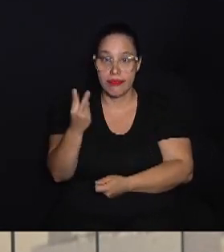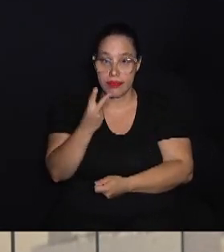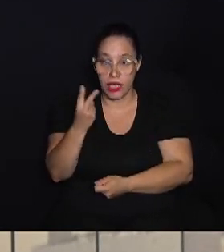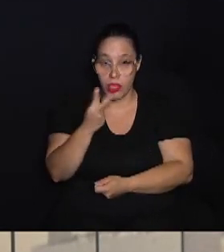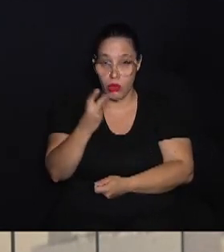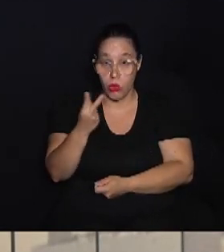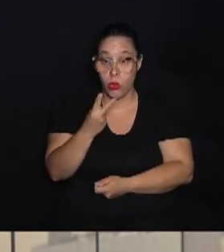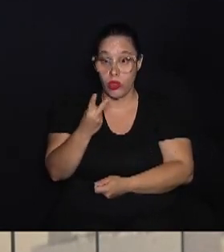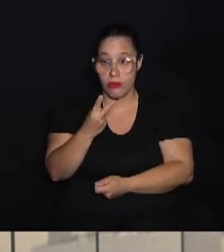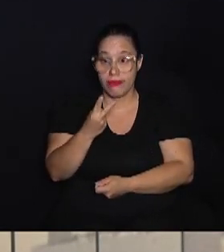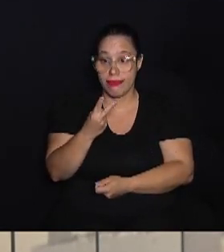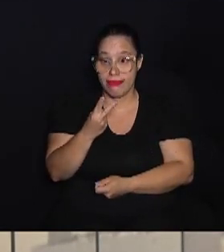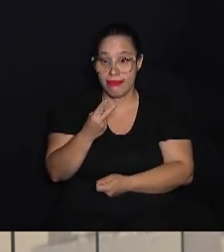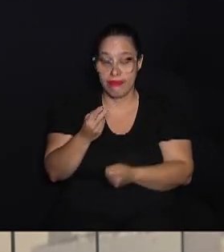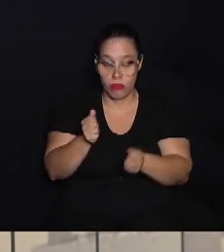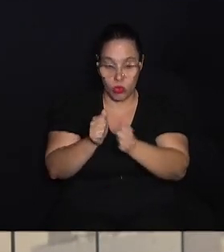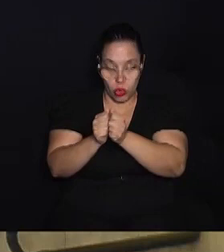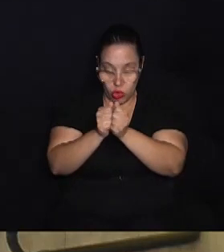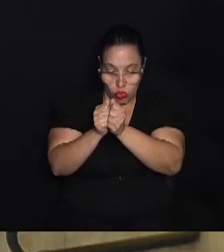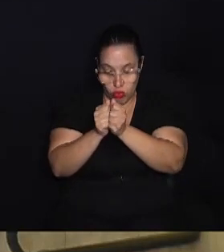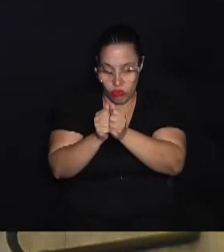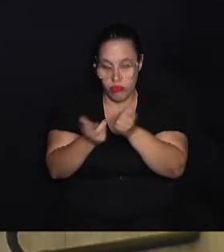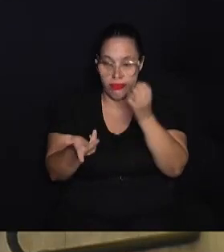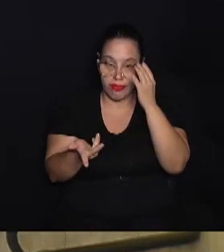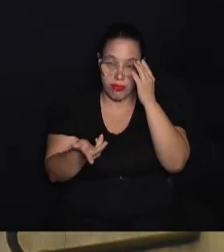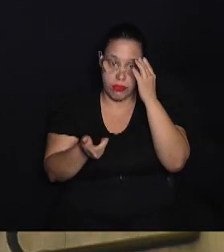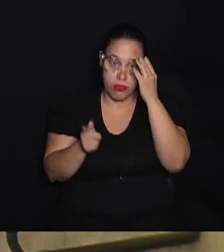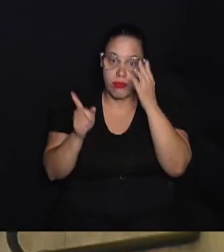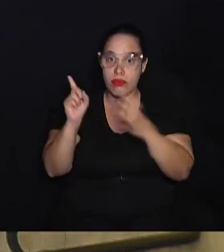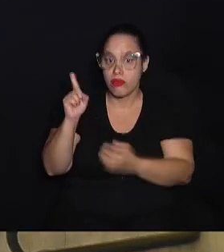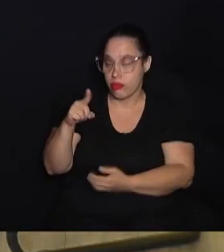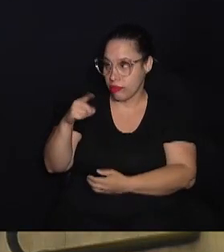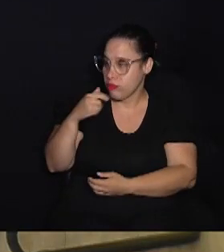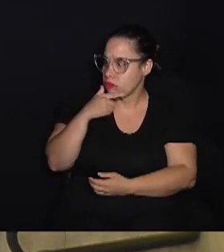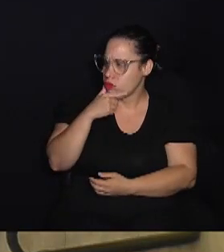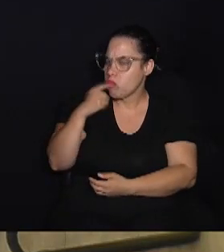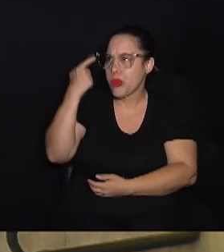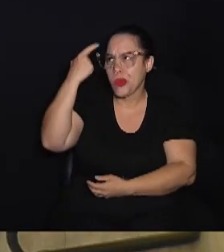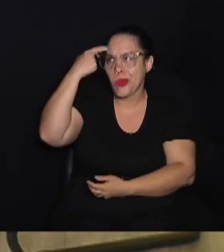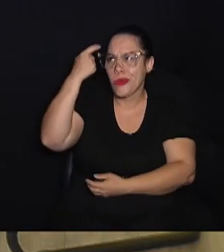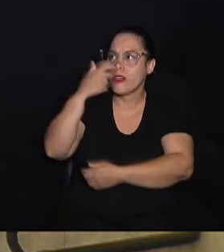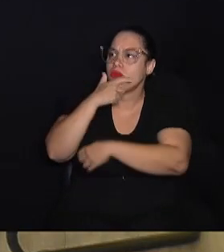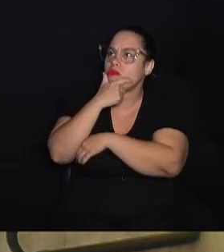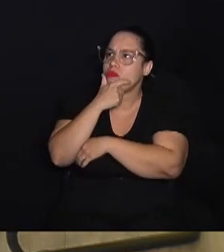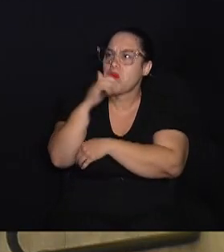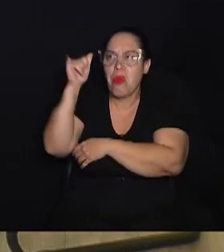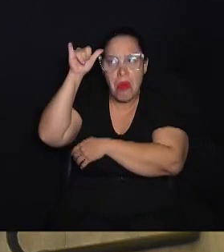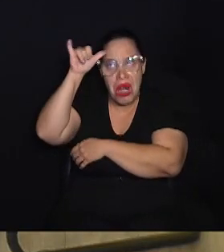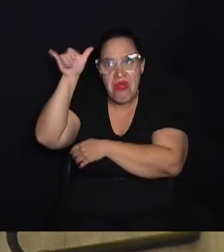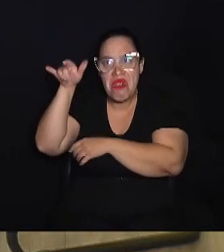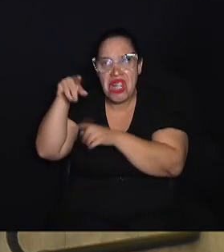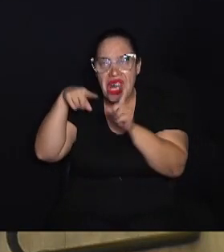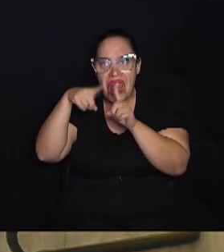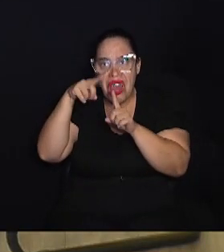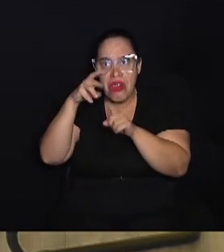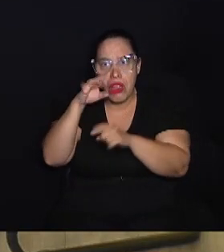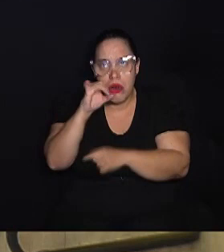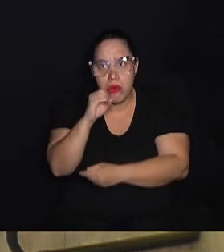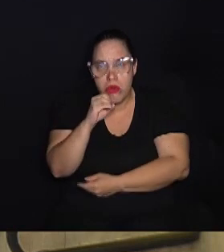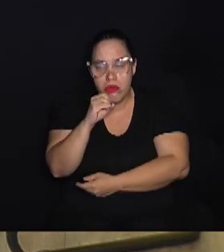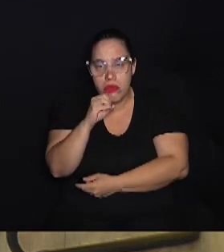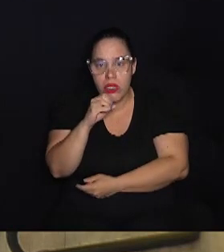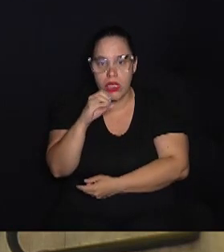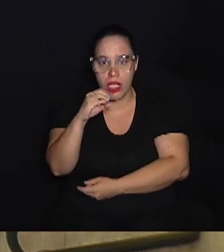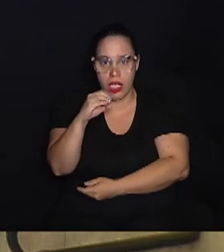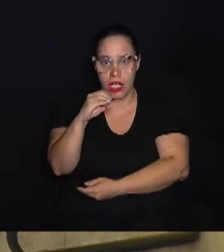que andam juntas, né? Sim, agora quando a gente pensa previsão do tempo, que o CEPAGRE tem,